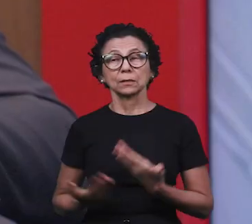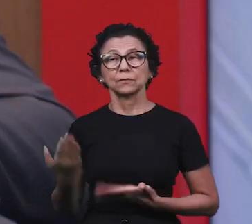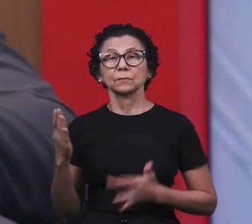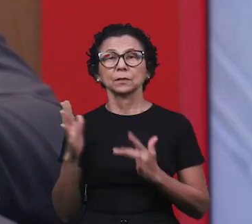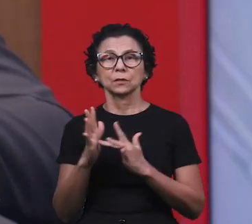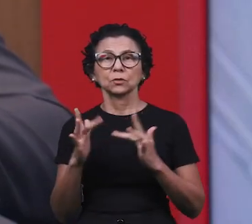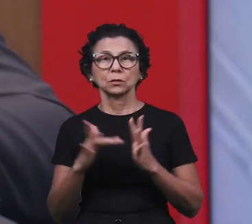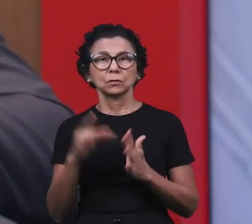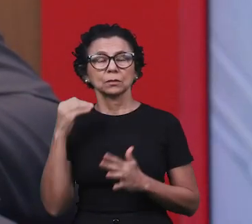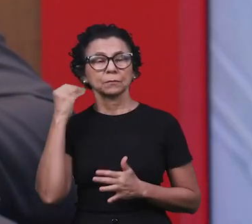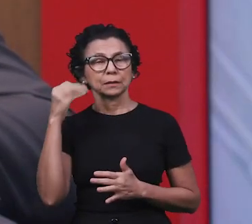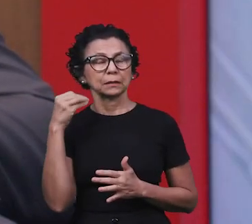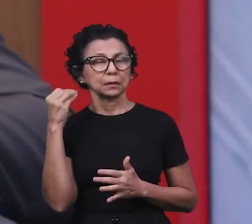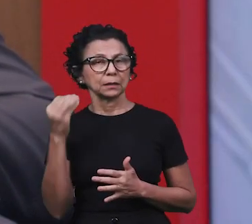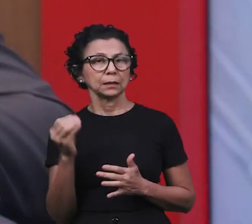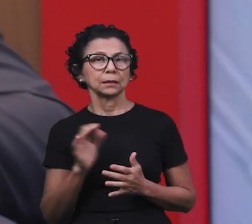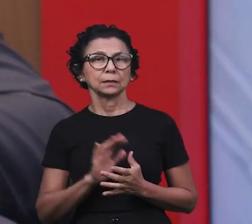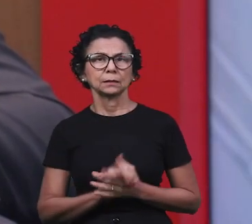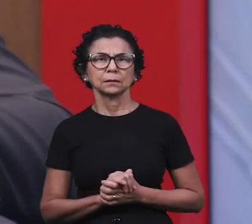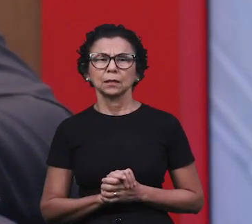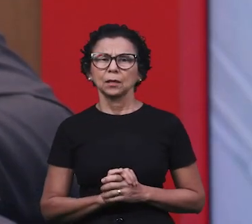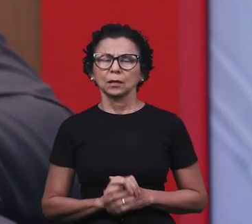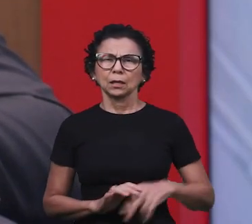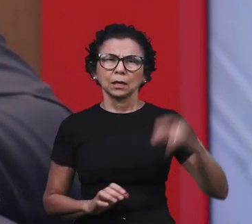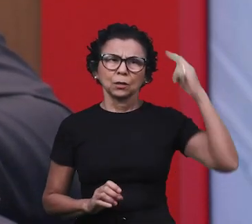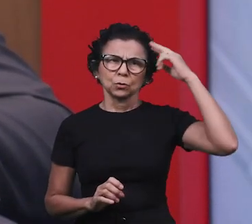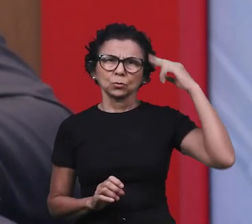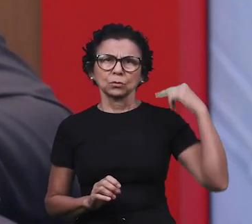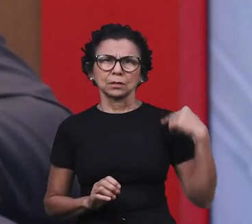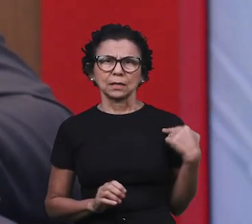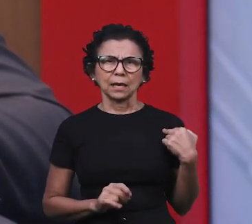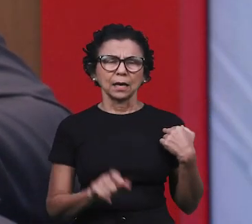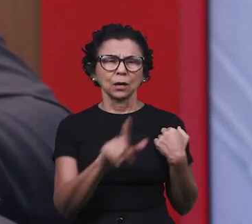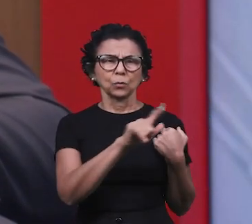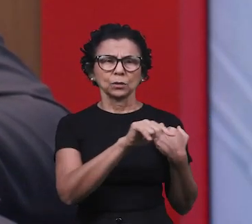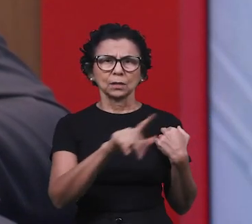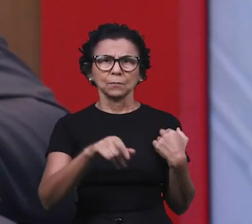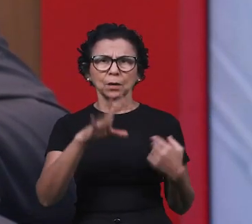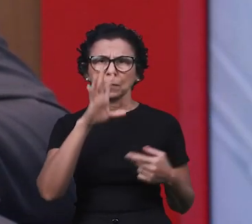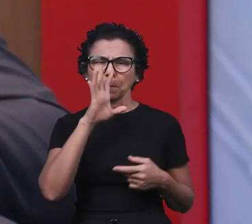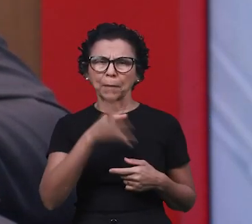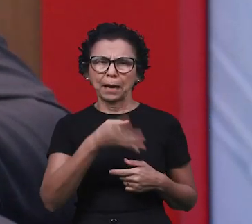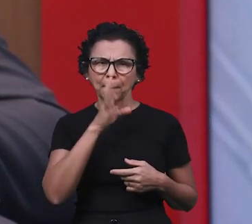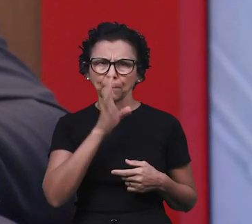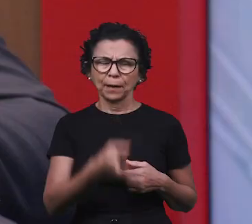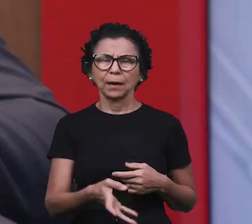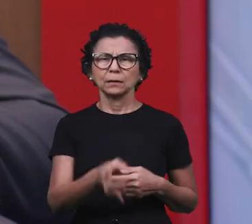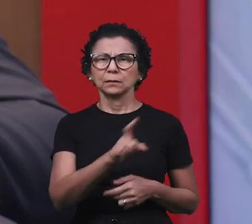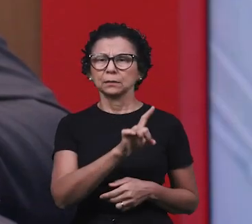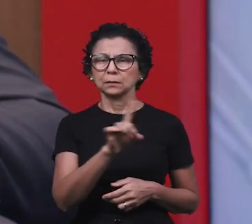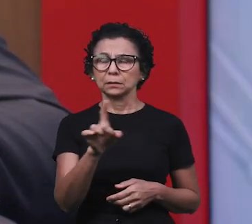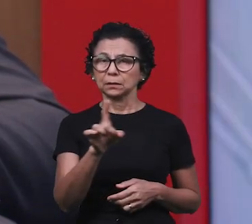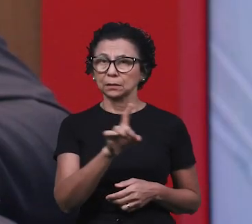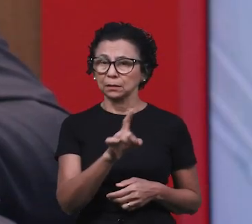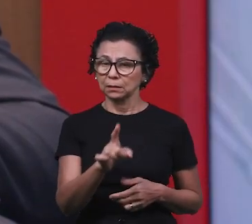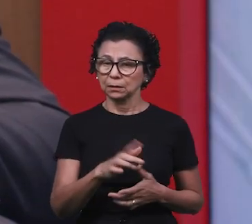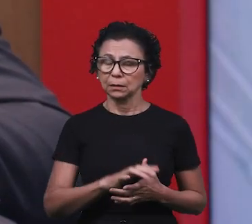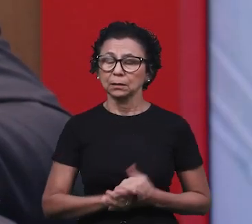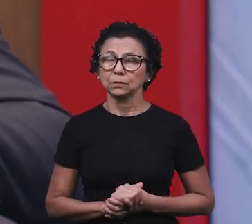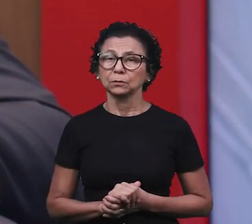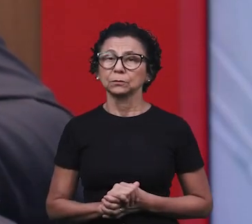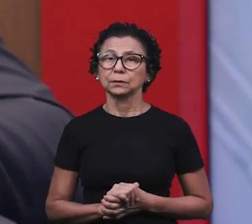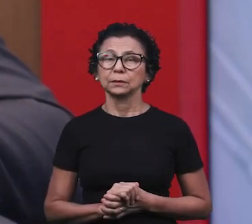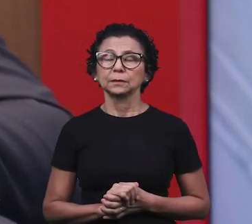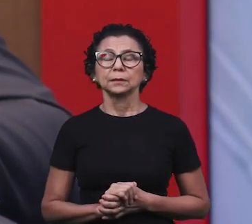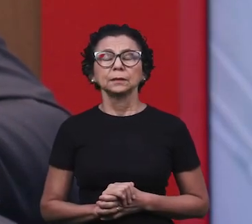em Jesus nós temos essa experiência. A estratégia de José nunca foi acusar os irmãos, mas eu e você, quando